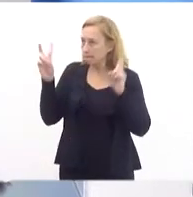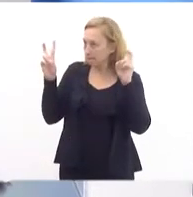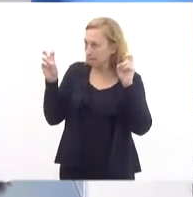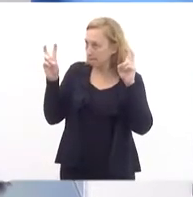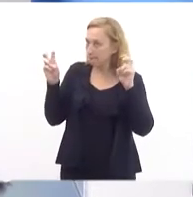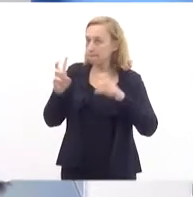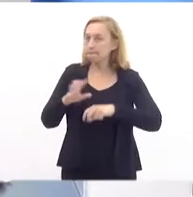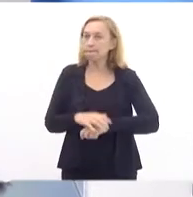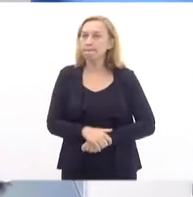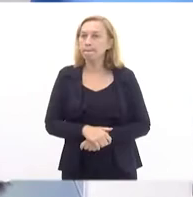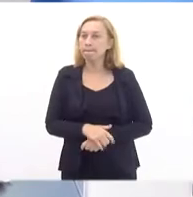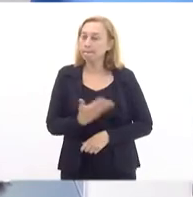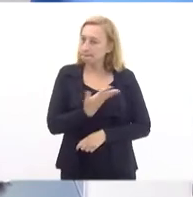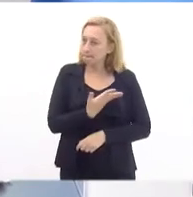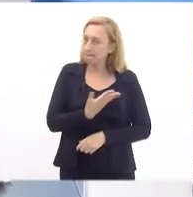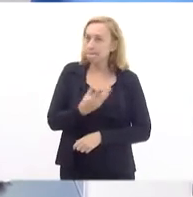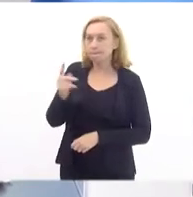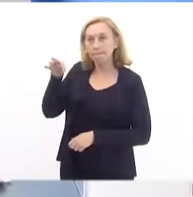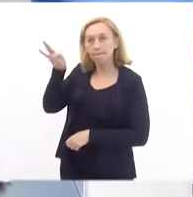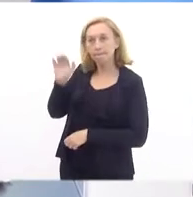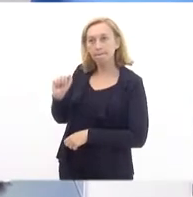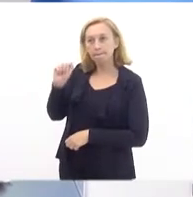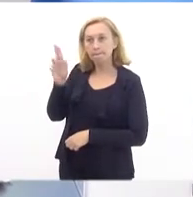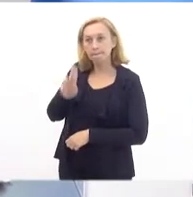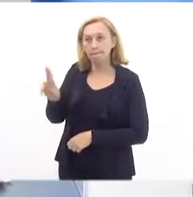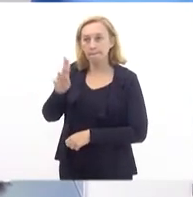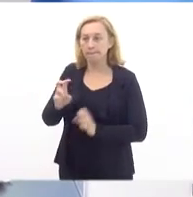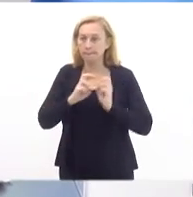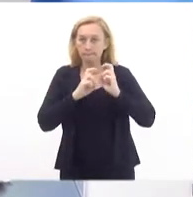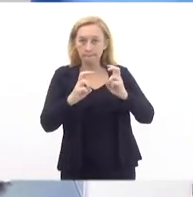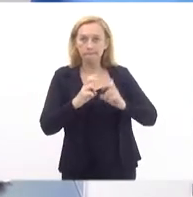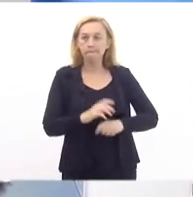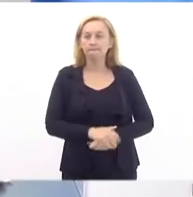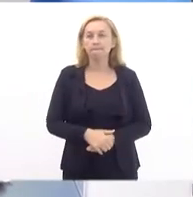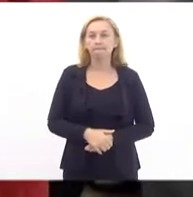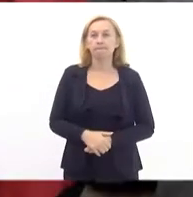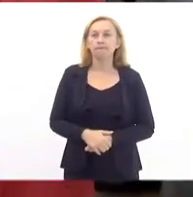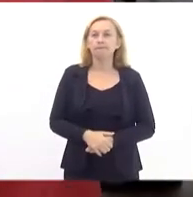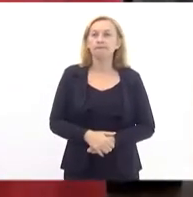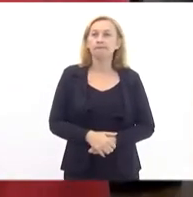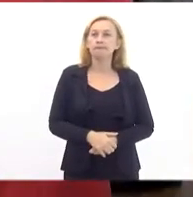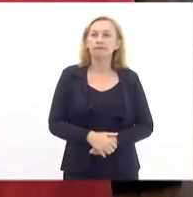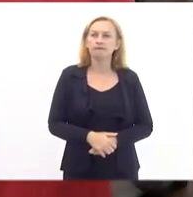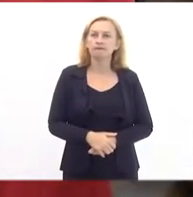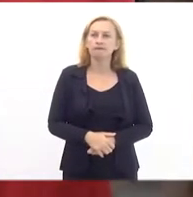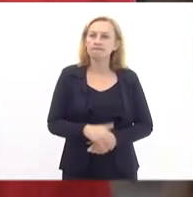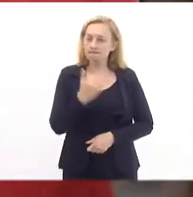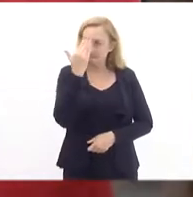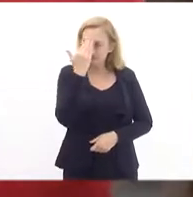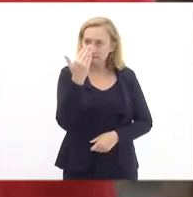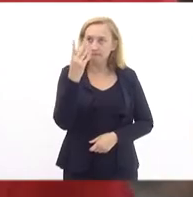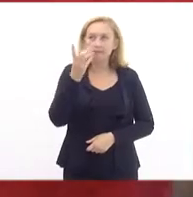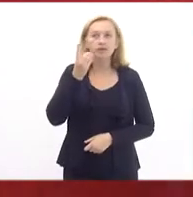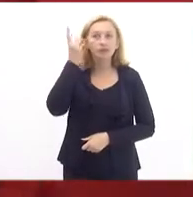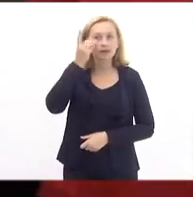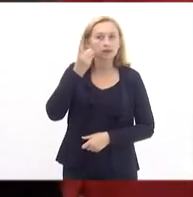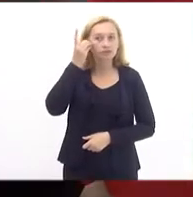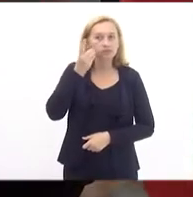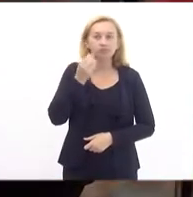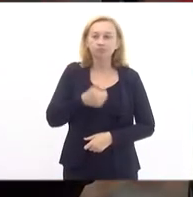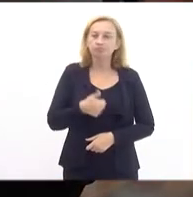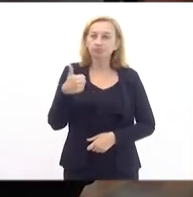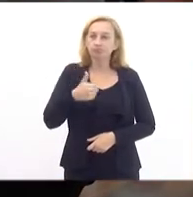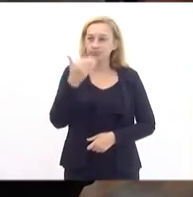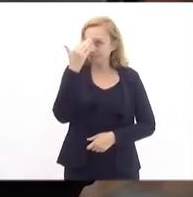da nossa amiga Kátia, que é usuária do sistema, que é a passageira. Opa, obrigado, deputada.